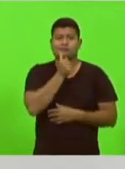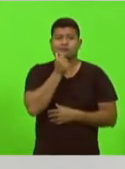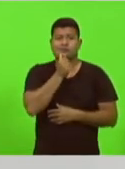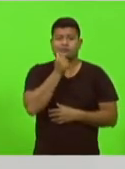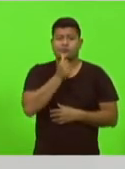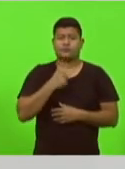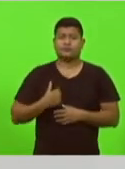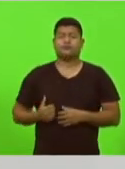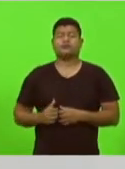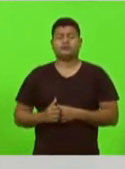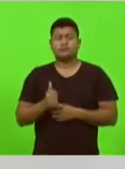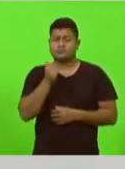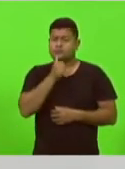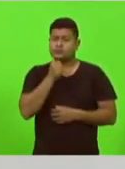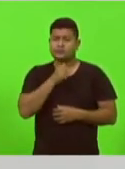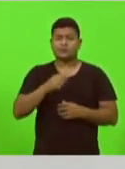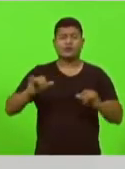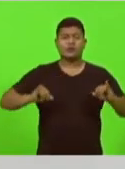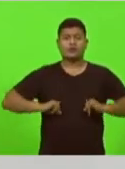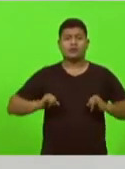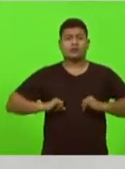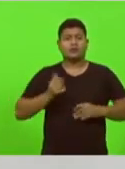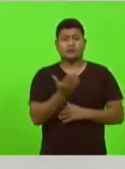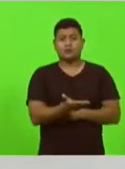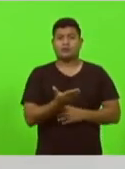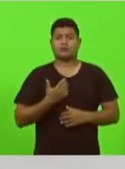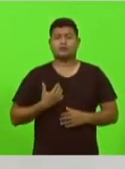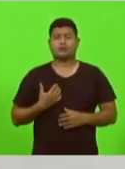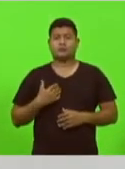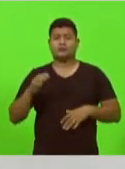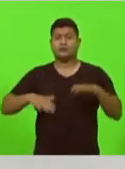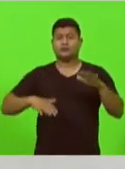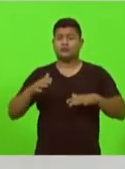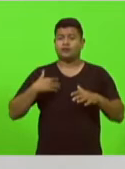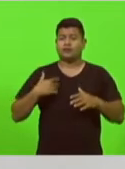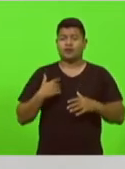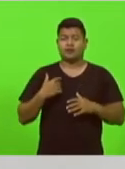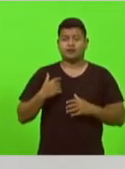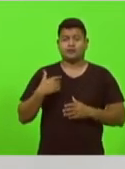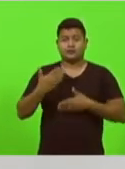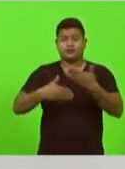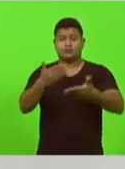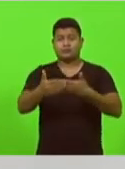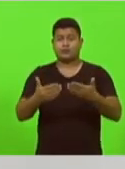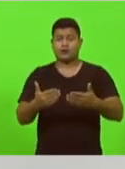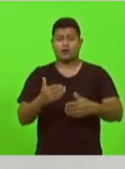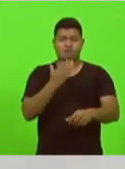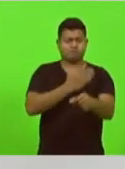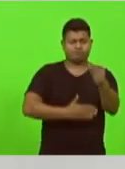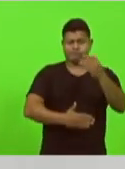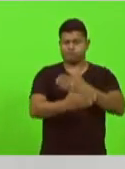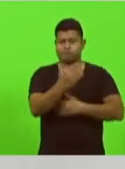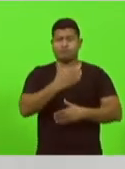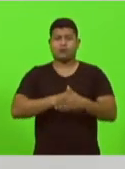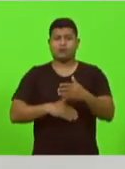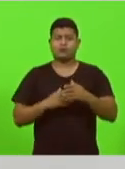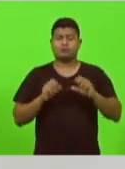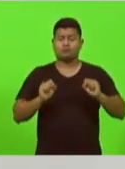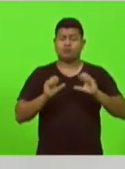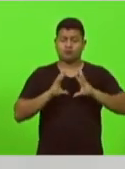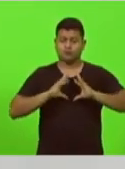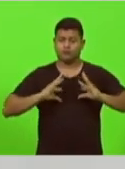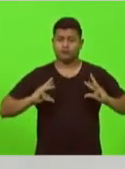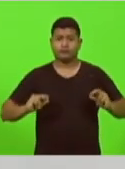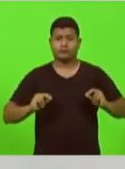custou muitíssimo caro. Talvez essas cicatrizes, com o tempo, elas se apaguem, se for ela é uma jovem, ela é